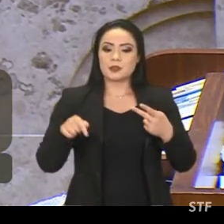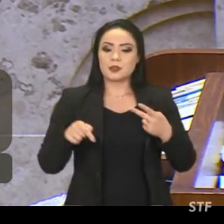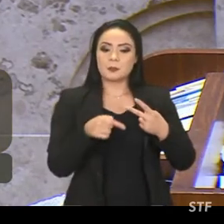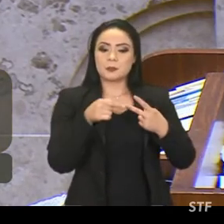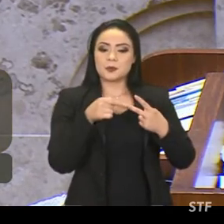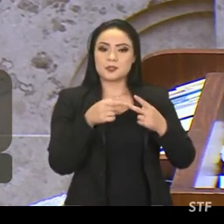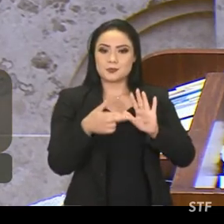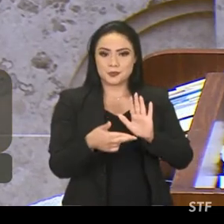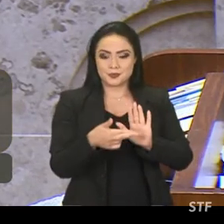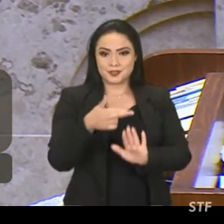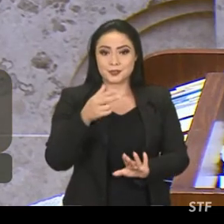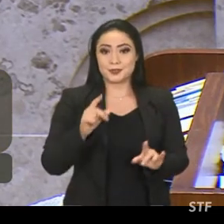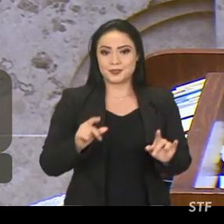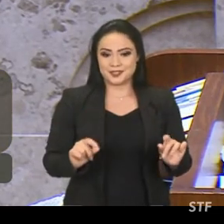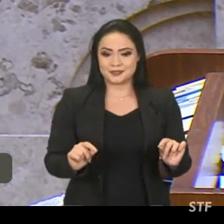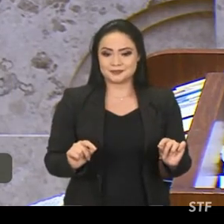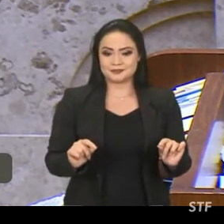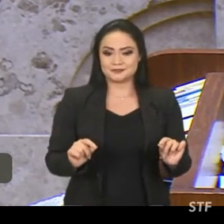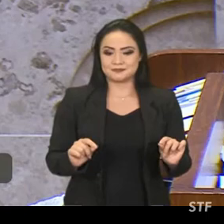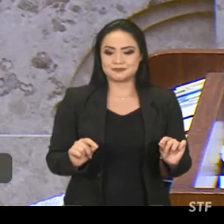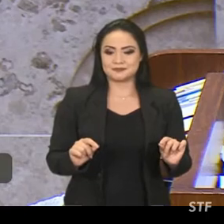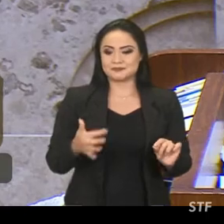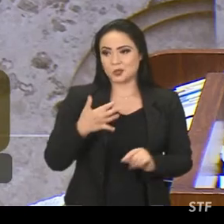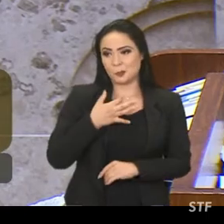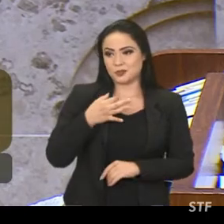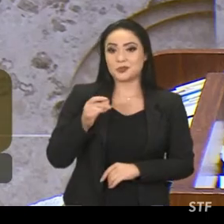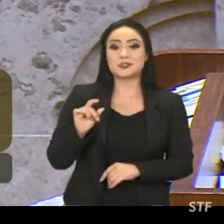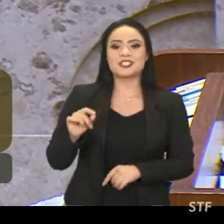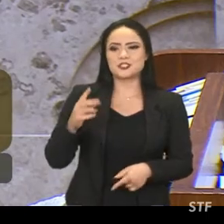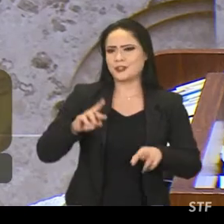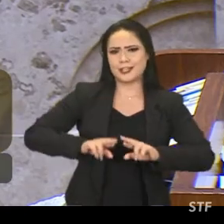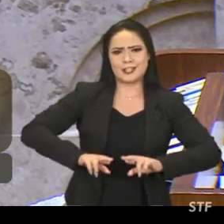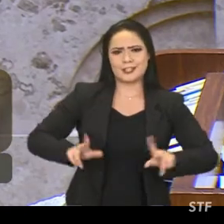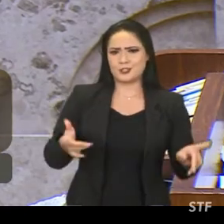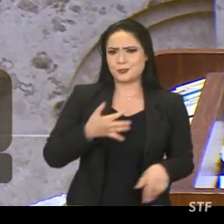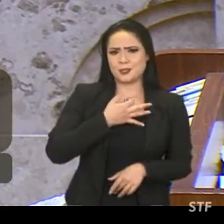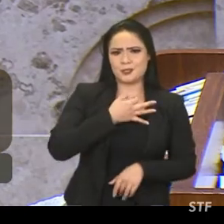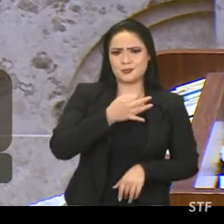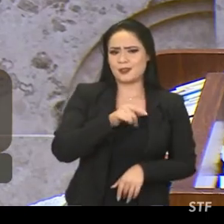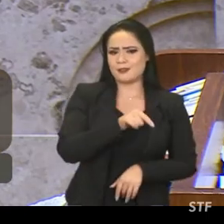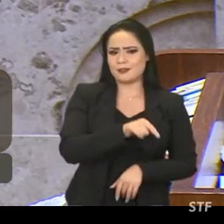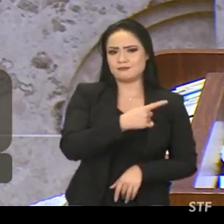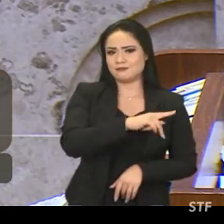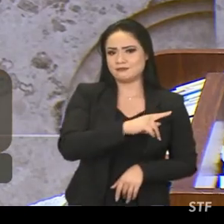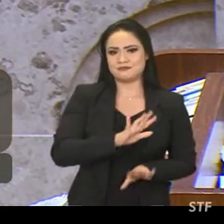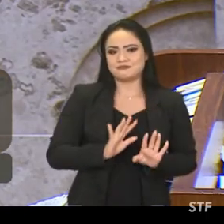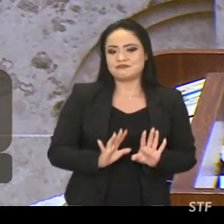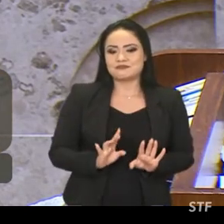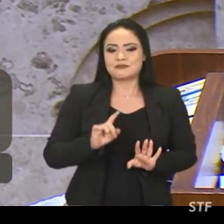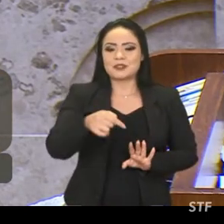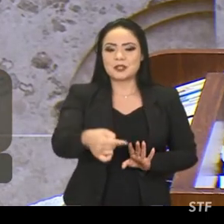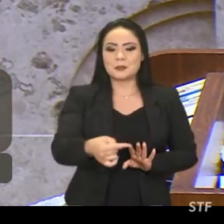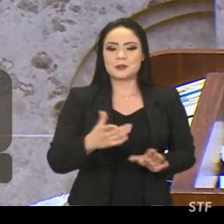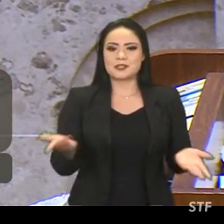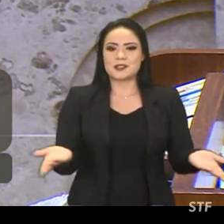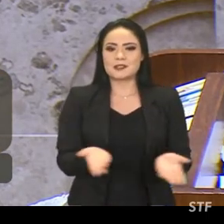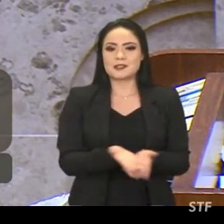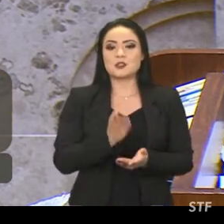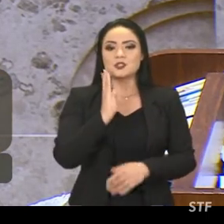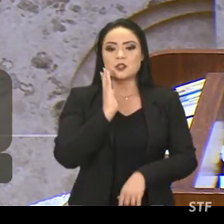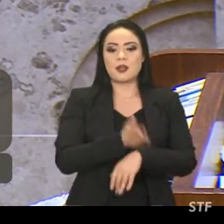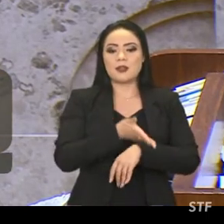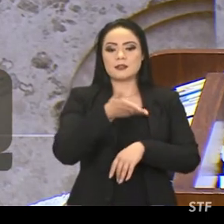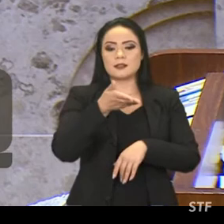da República se opinou contrariamente à procedência da ação direta. O